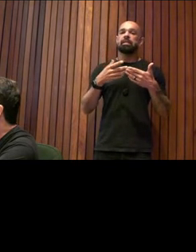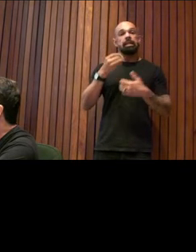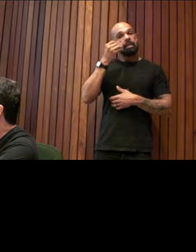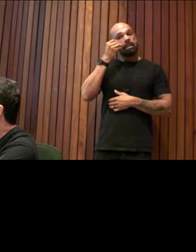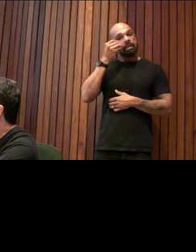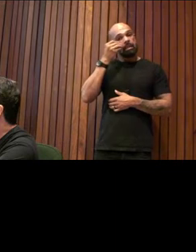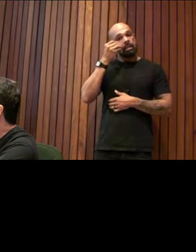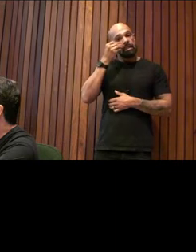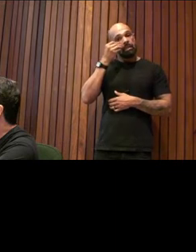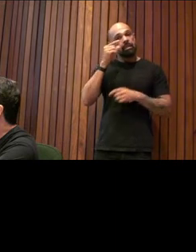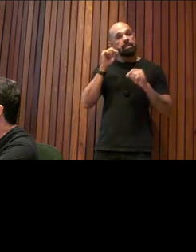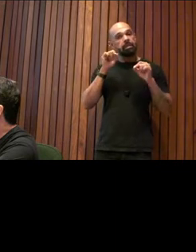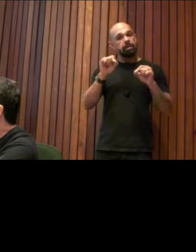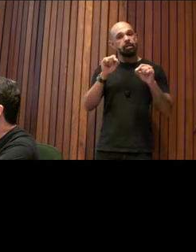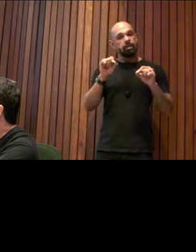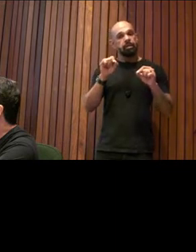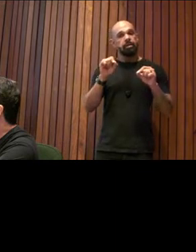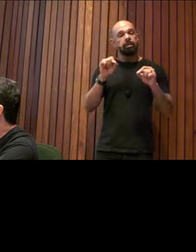tentar